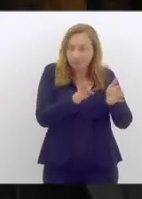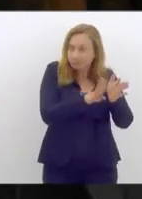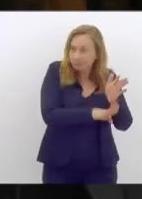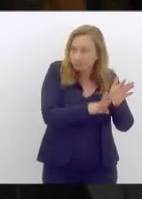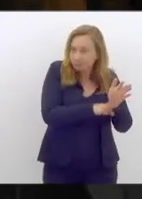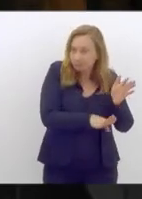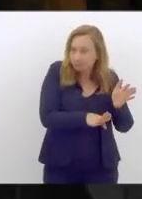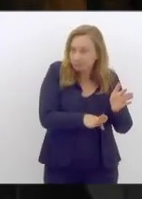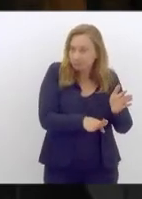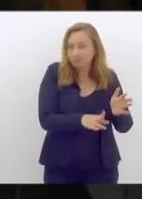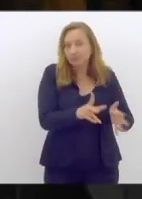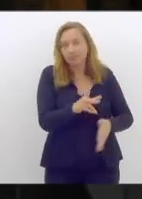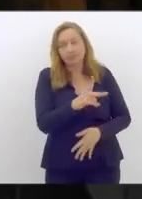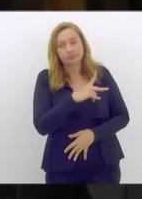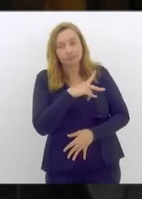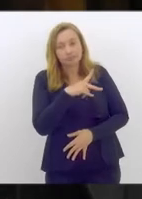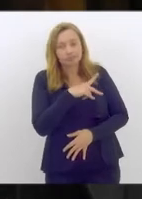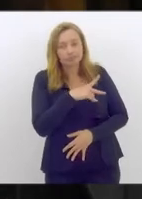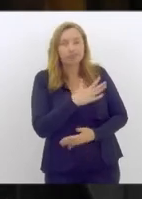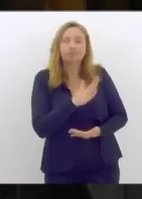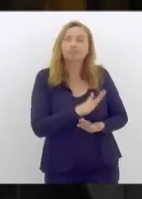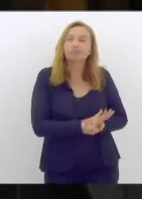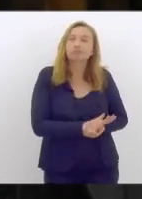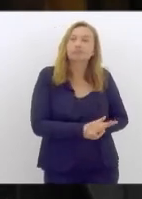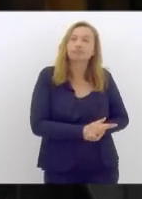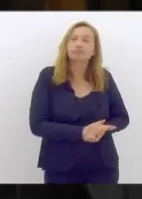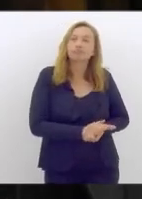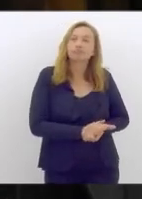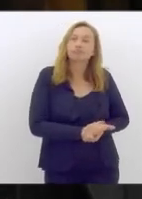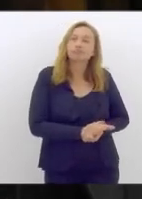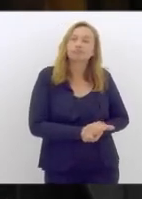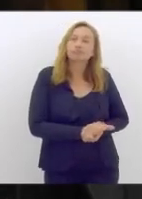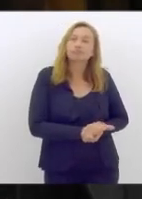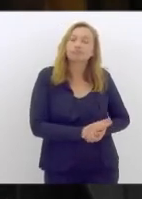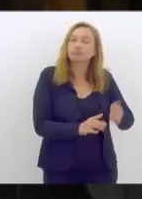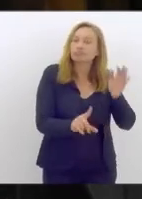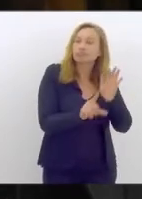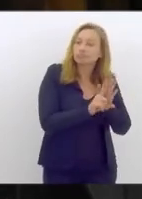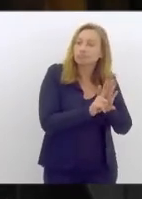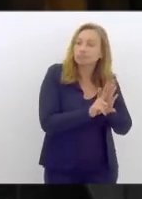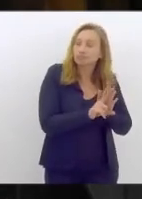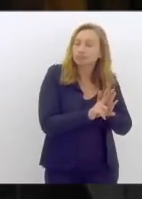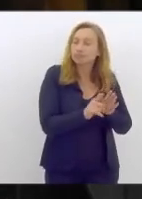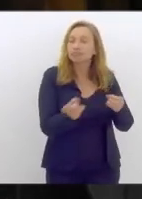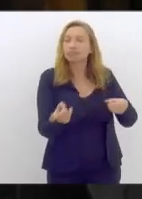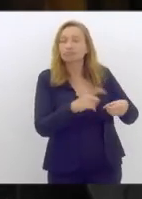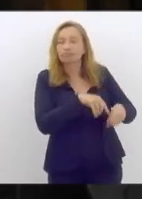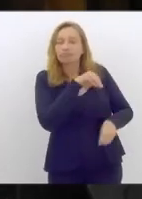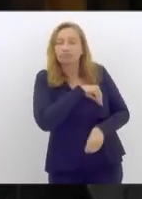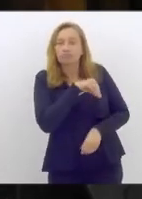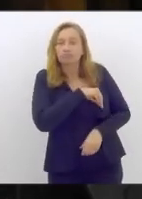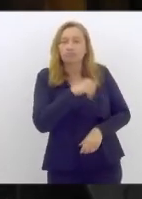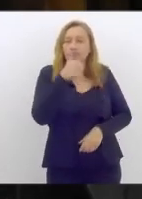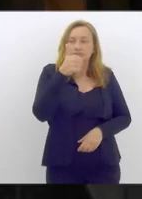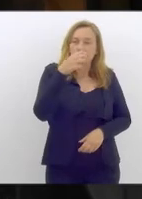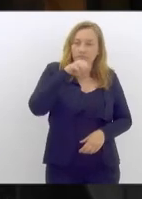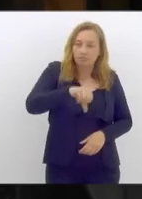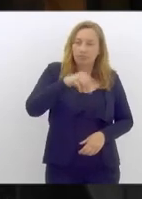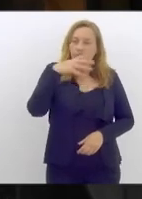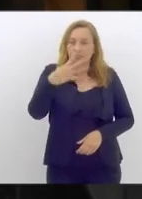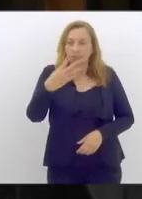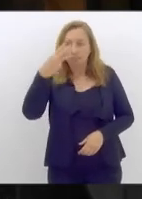de pessoal o que está disposto na lei da reposição salarial 9436